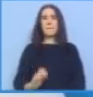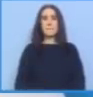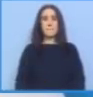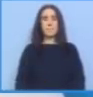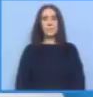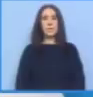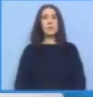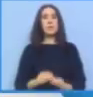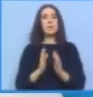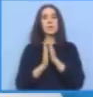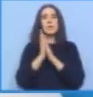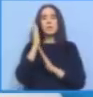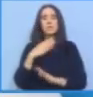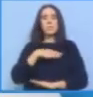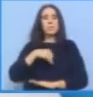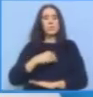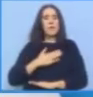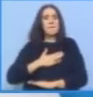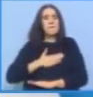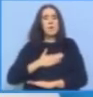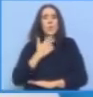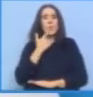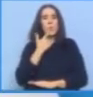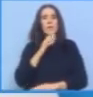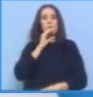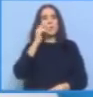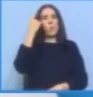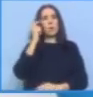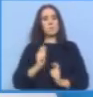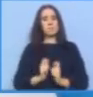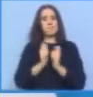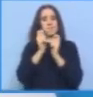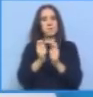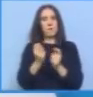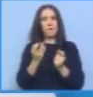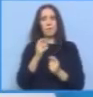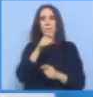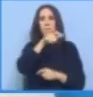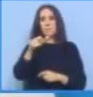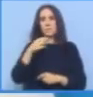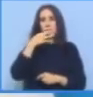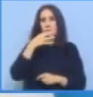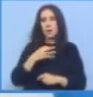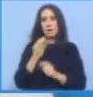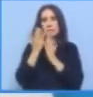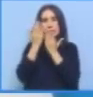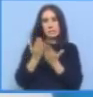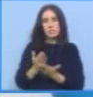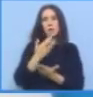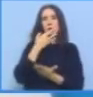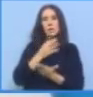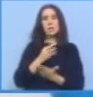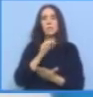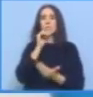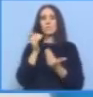Deus amou tanto o mundo que entregou o seu Filho unigênito, para que todo o homem que acredita nele não